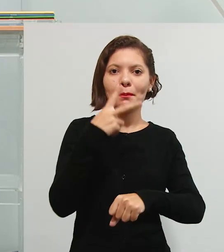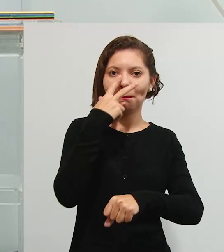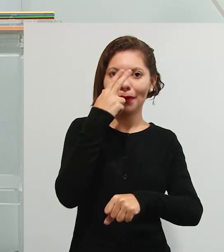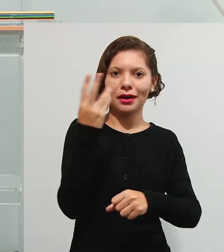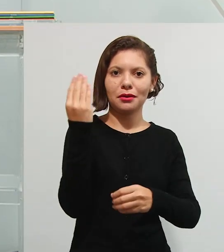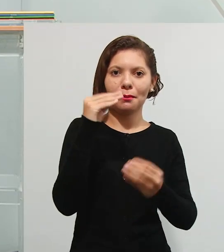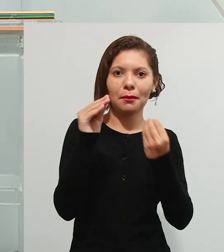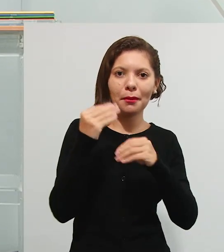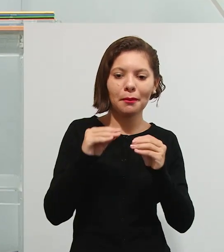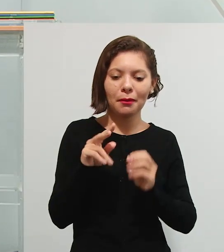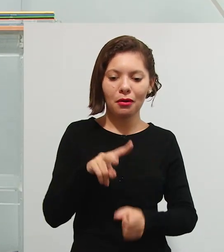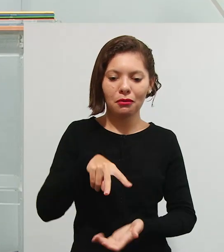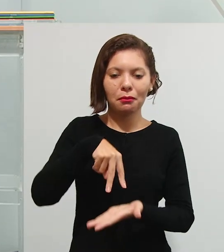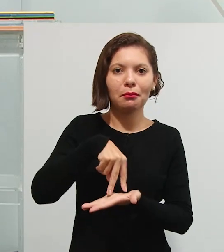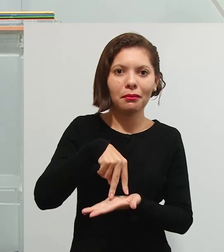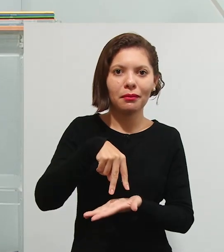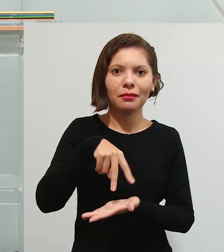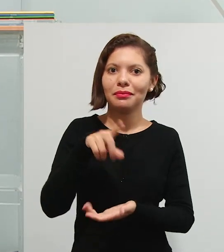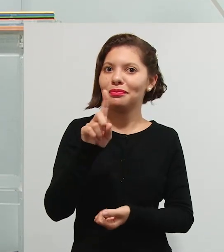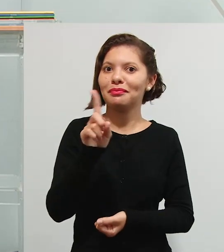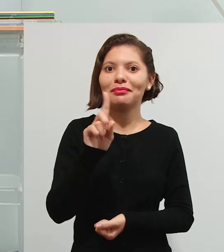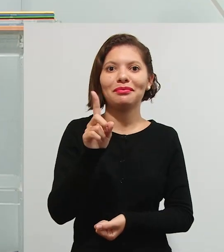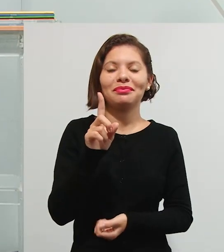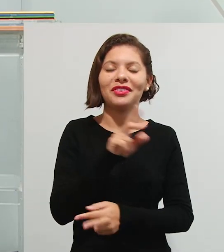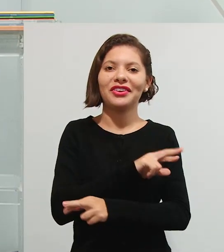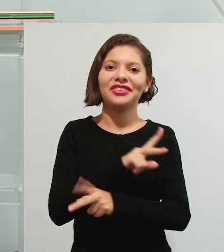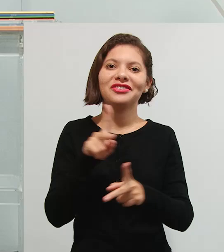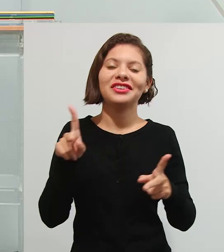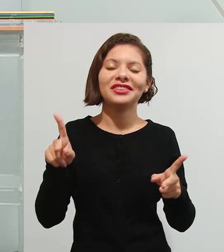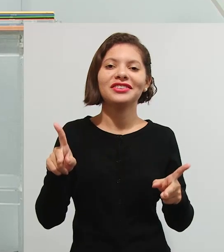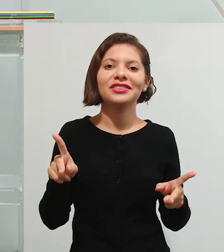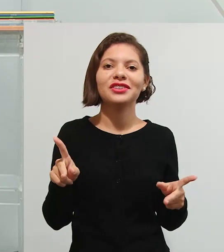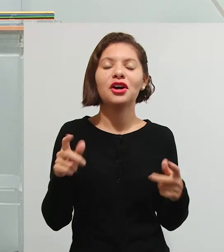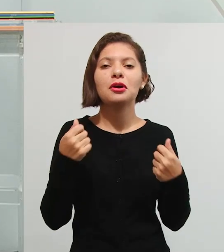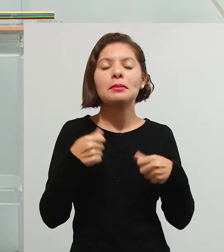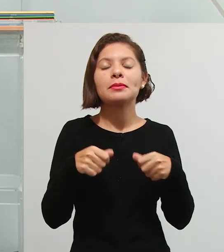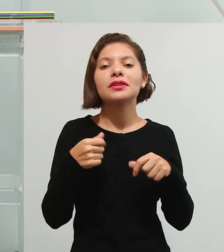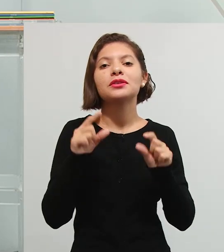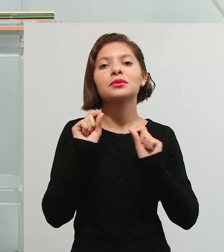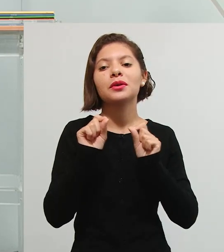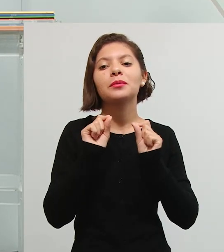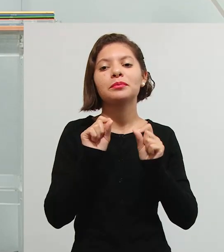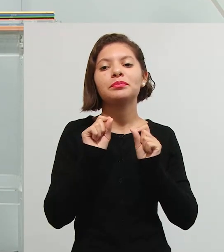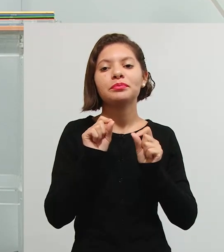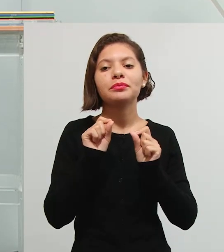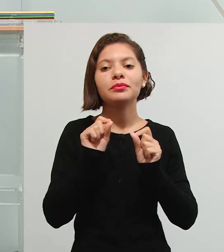e junta tudo e, né, monta um monstro. Não, a construção tem que ser